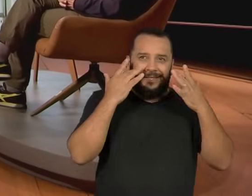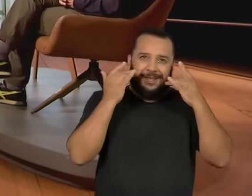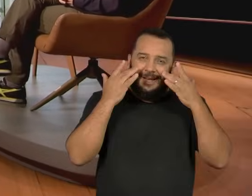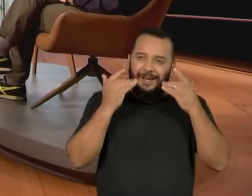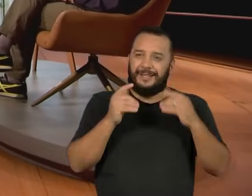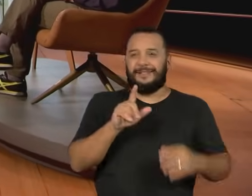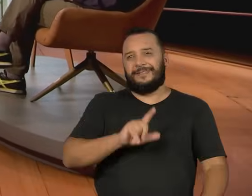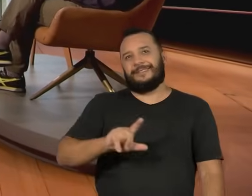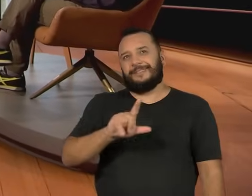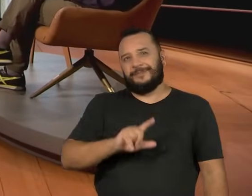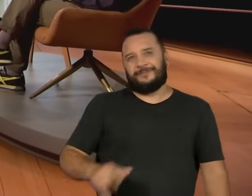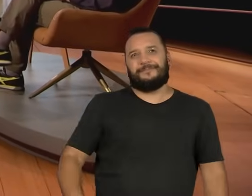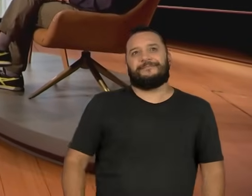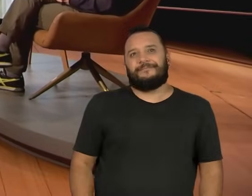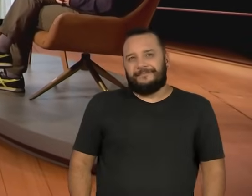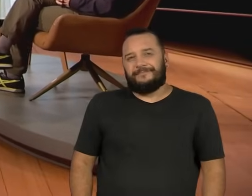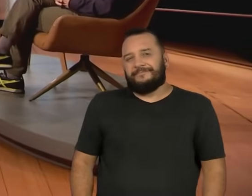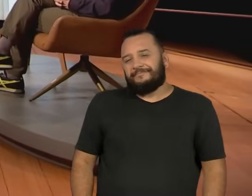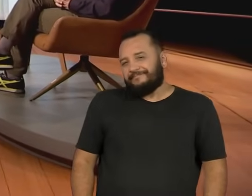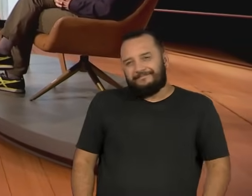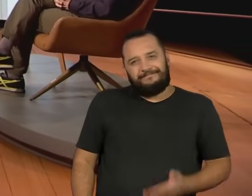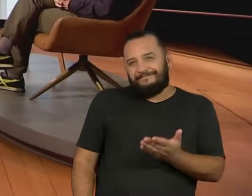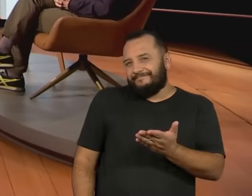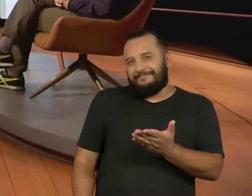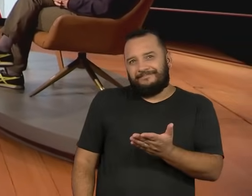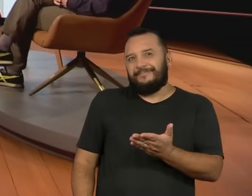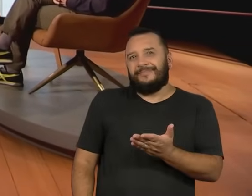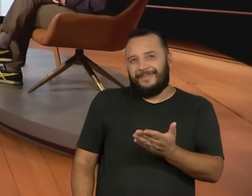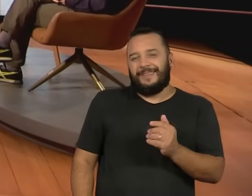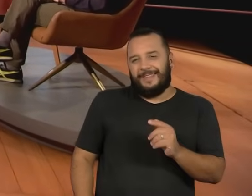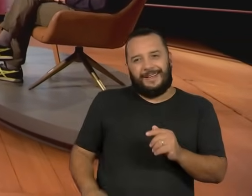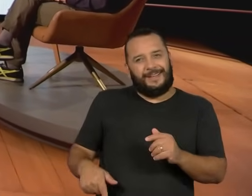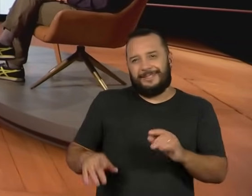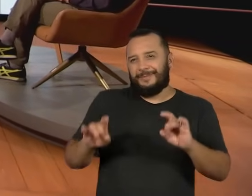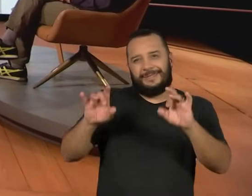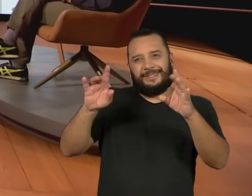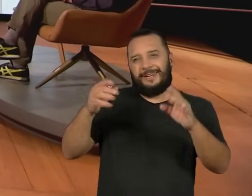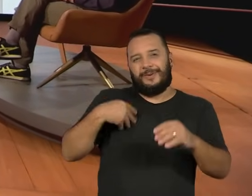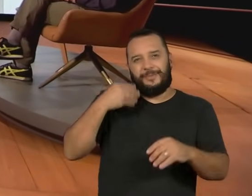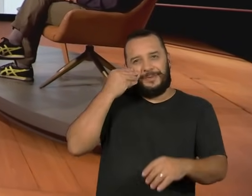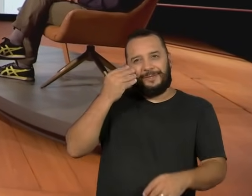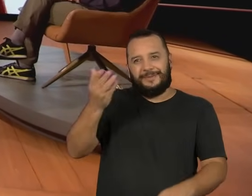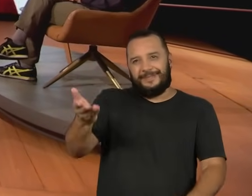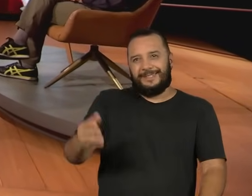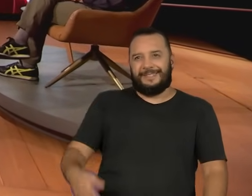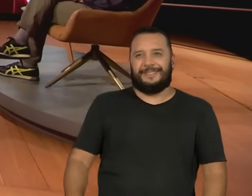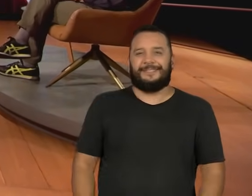a literatura. Ele é uma sumidade. Um beijo para vocês.